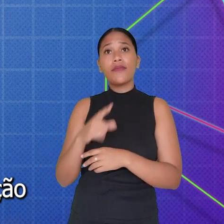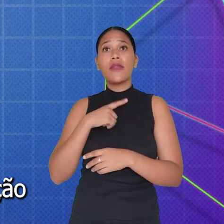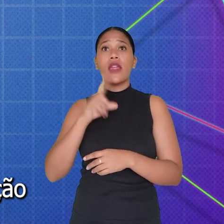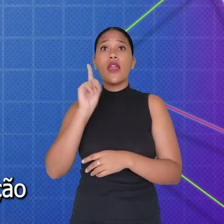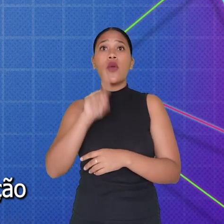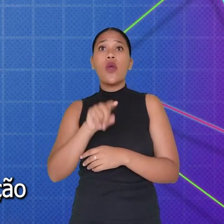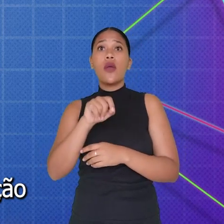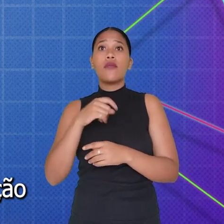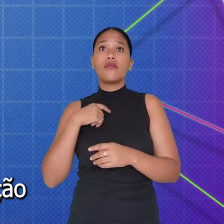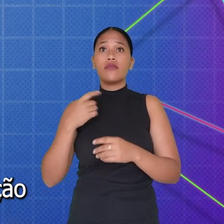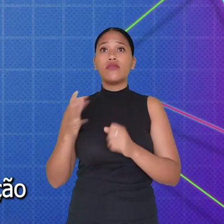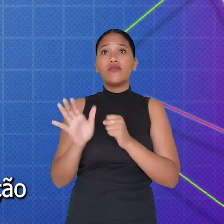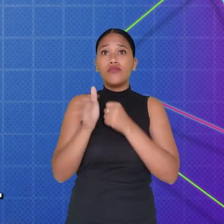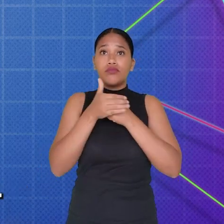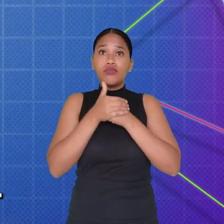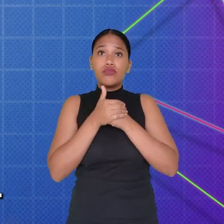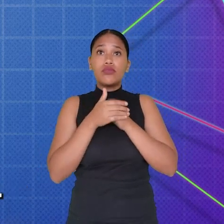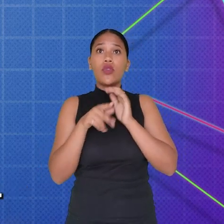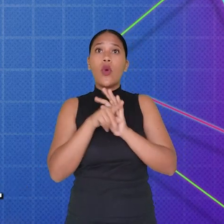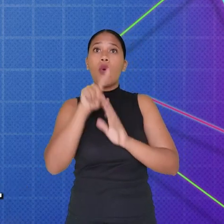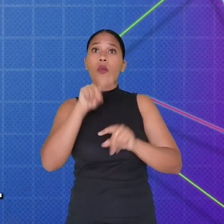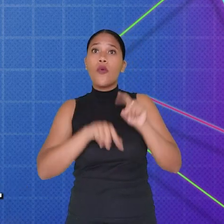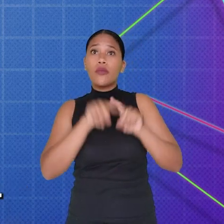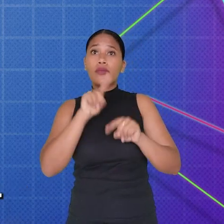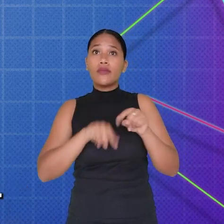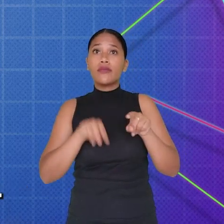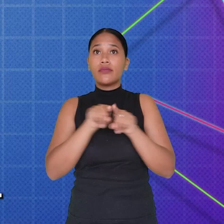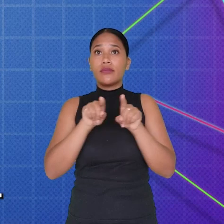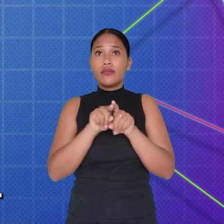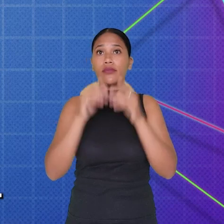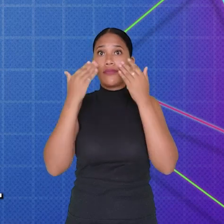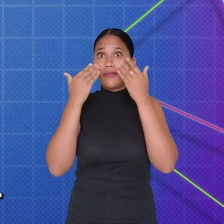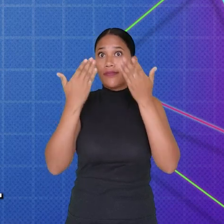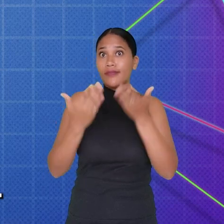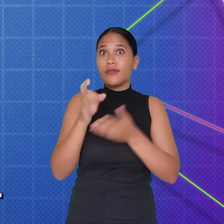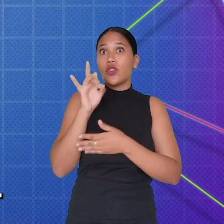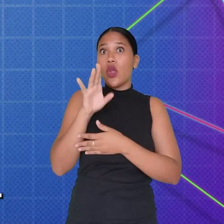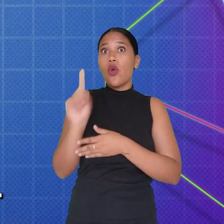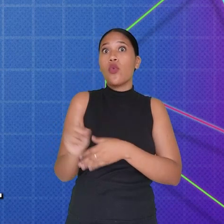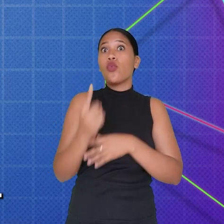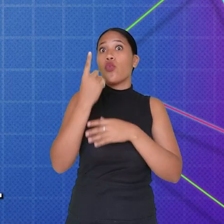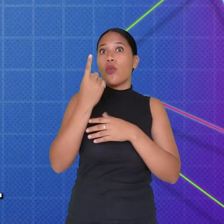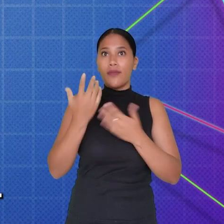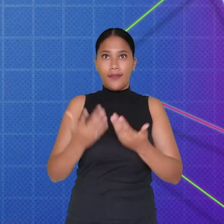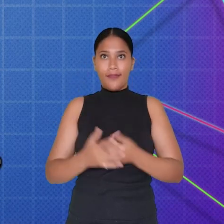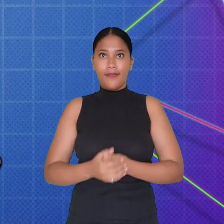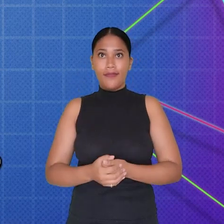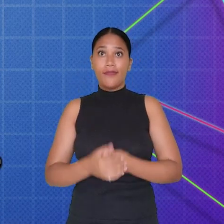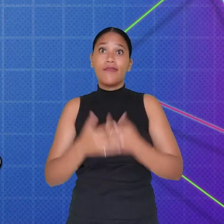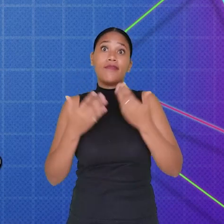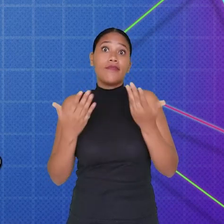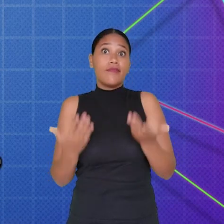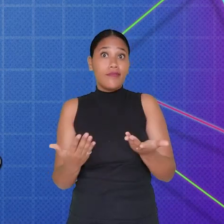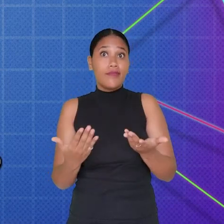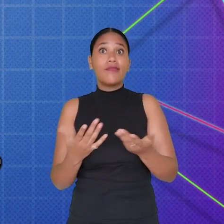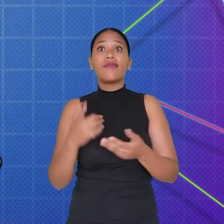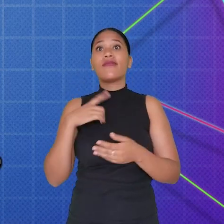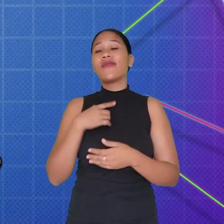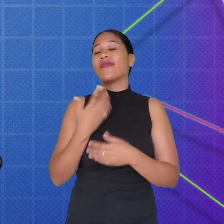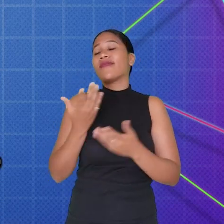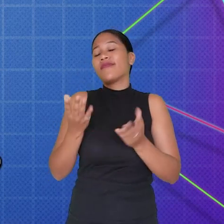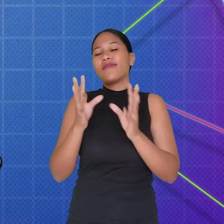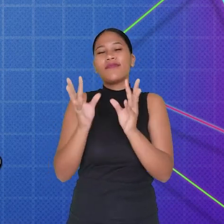que consiste em esconder a implementação detalhada de um objeto e expor apenas a sua interface pública. Em outras palavras,